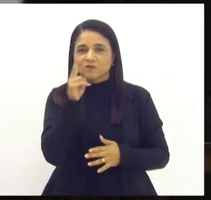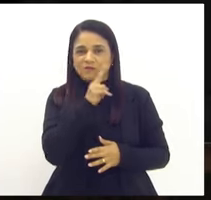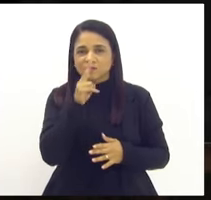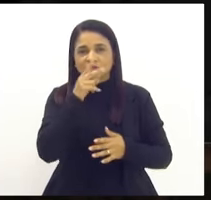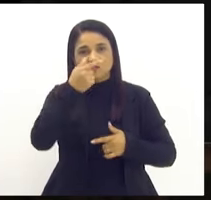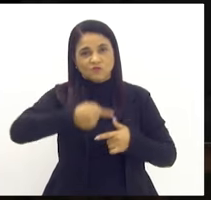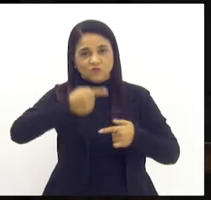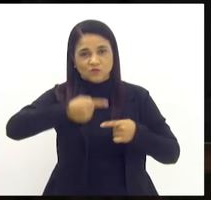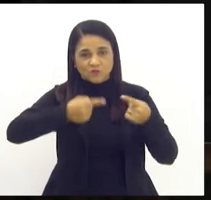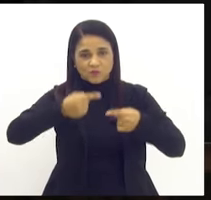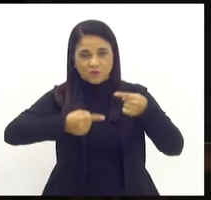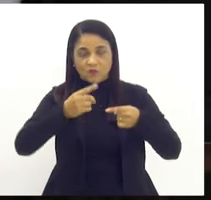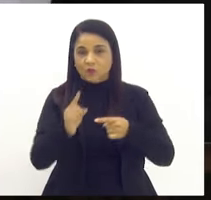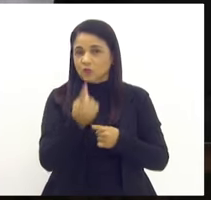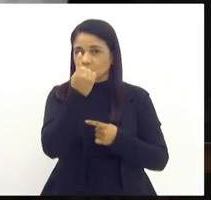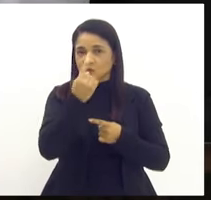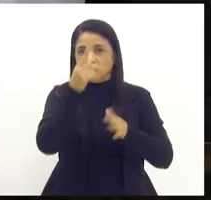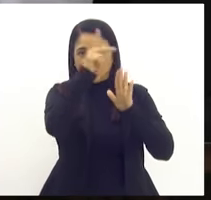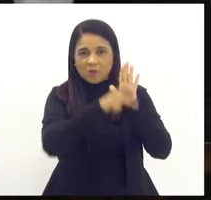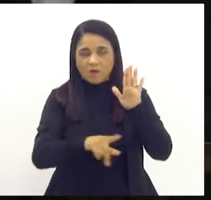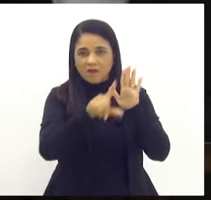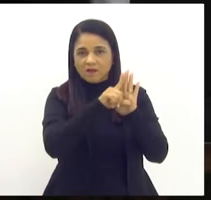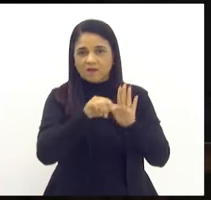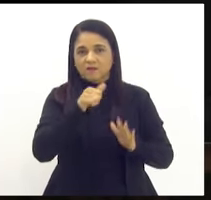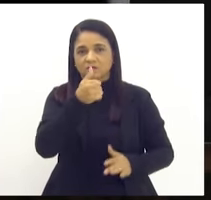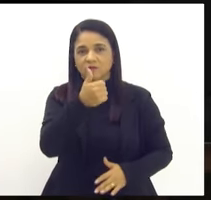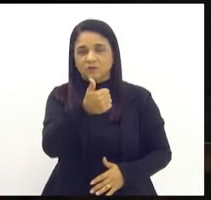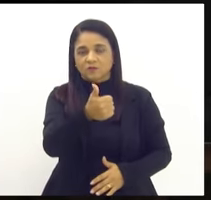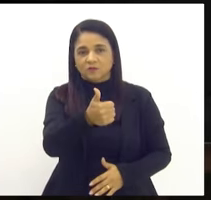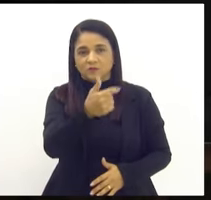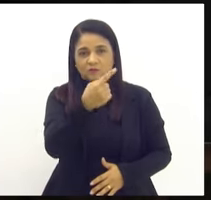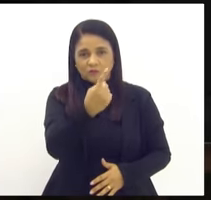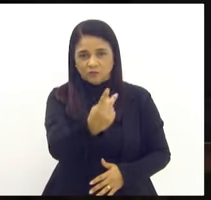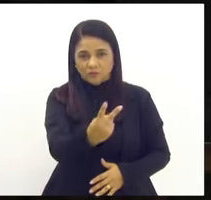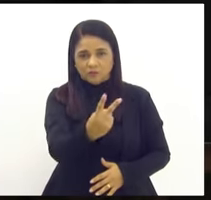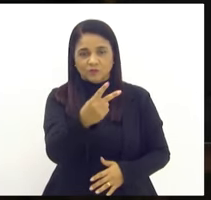discussão única projeto de lei número